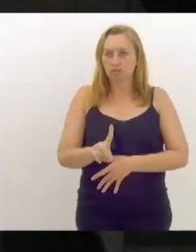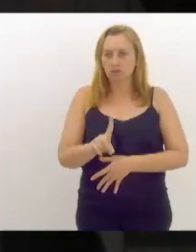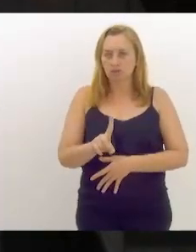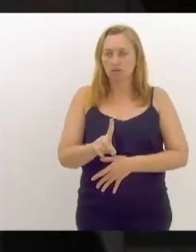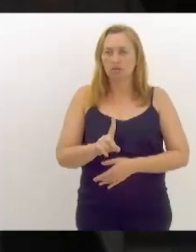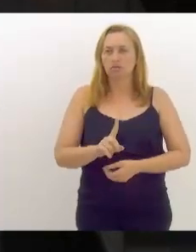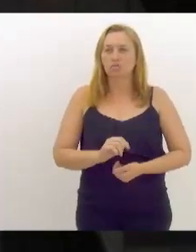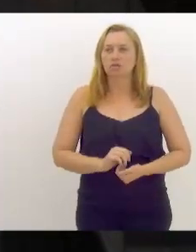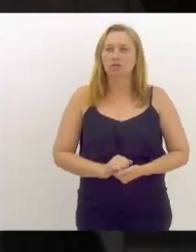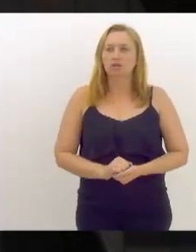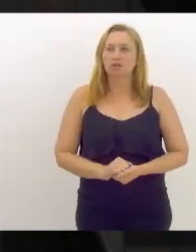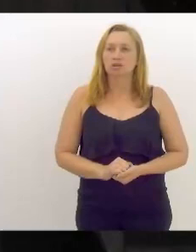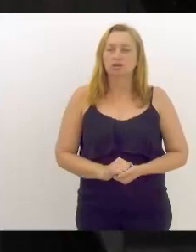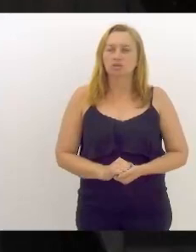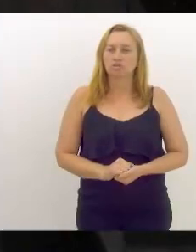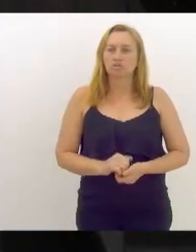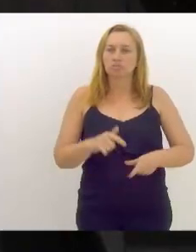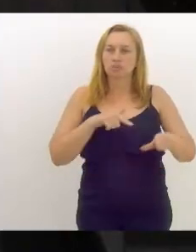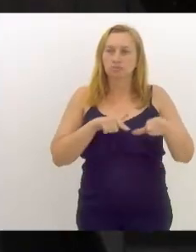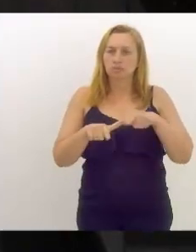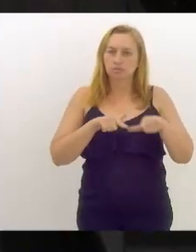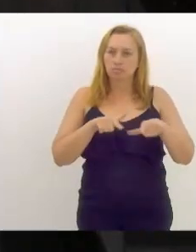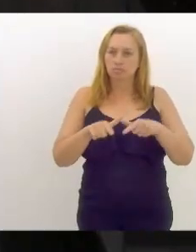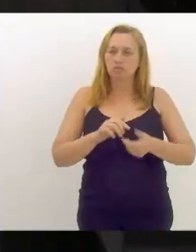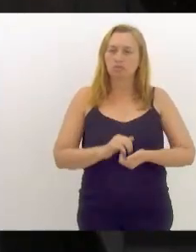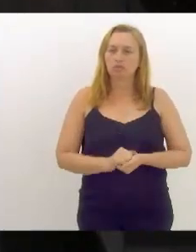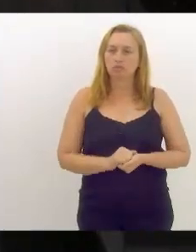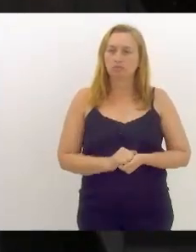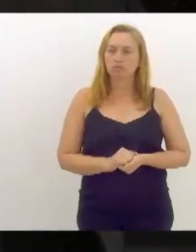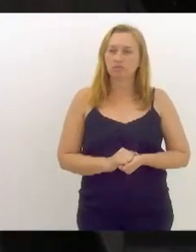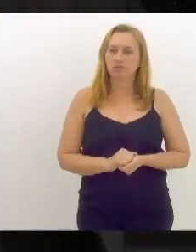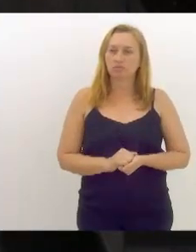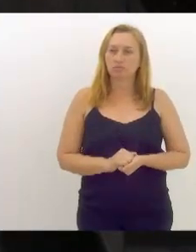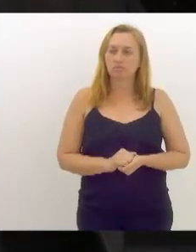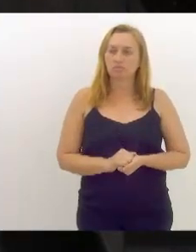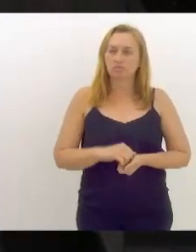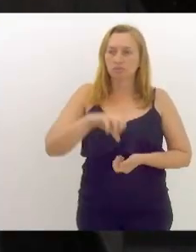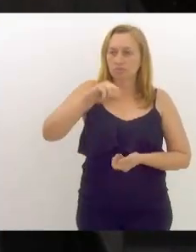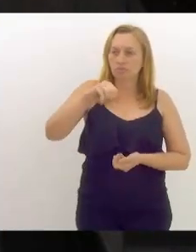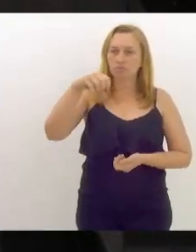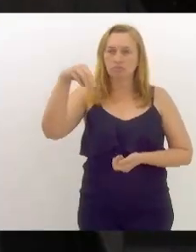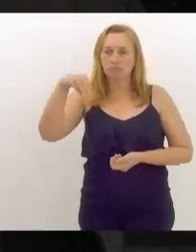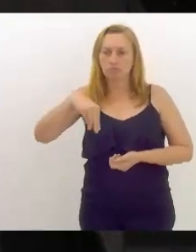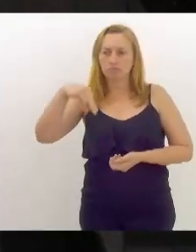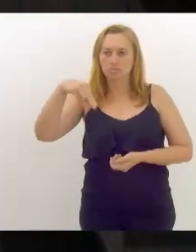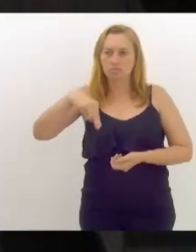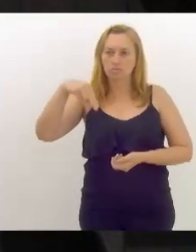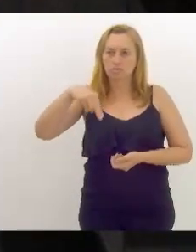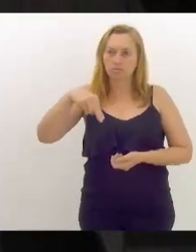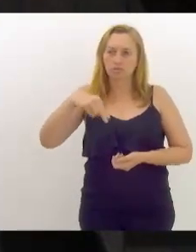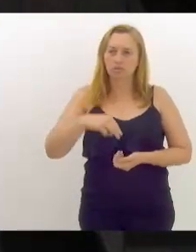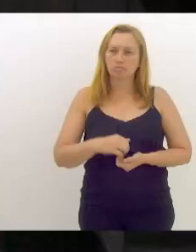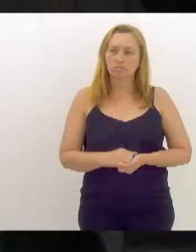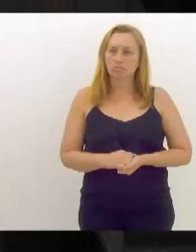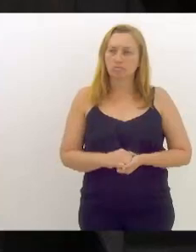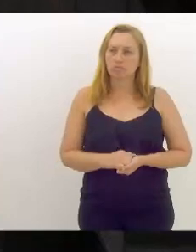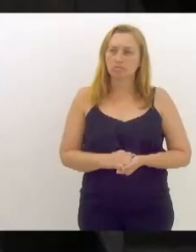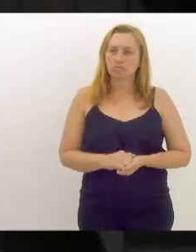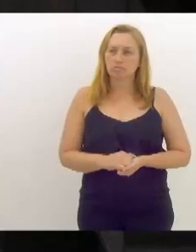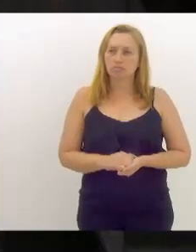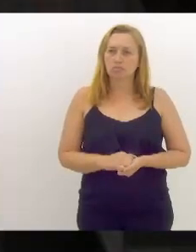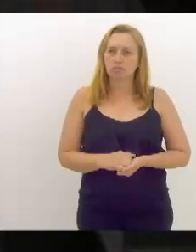e direitos trabalhistas. E 9 de novembro, a